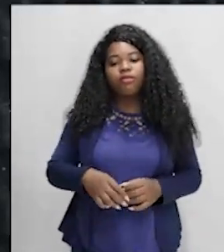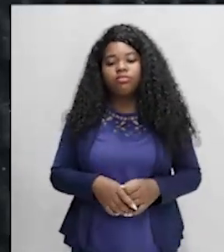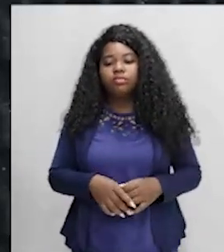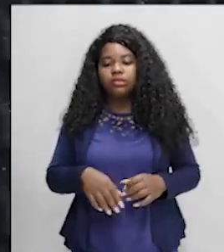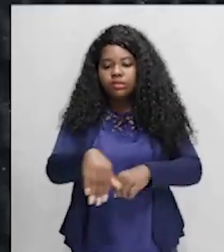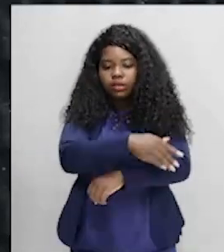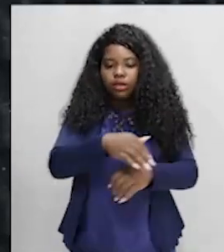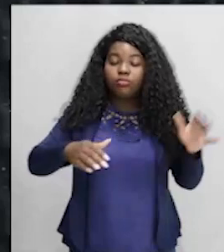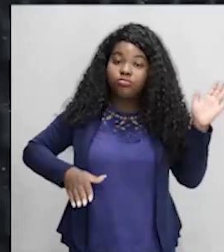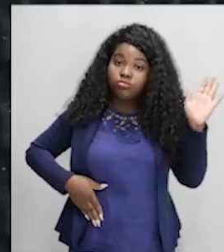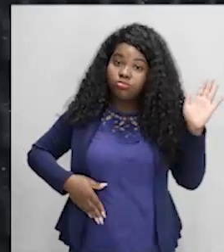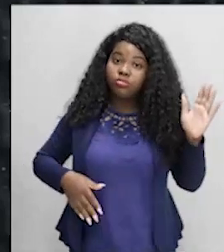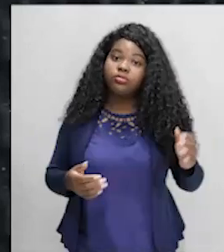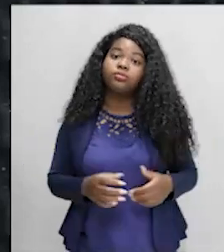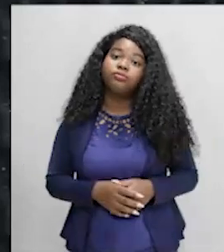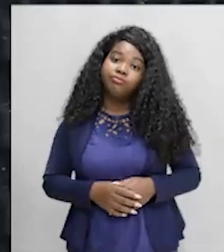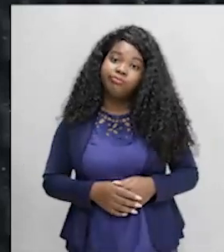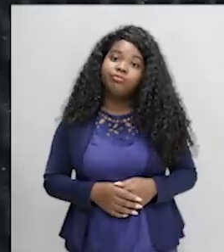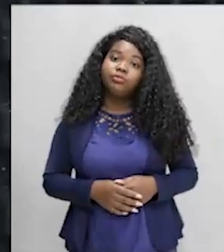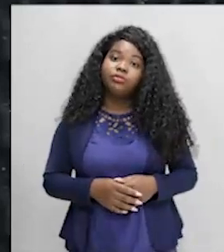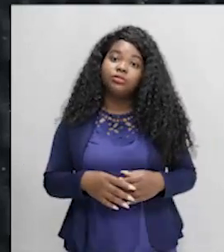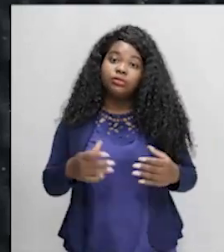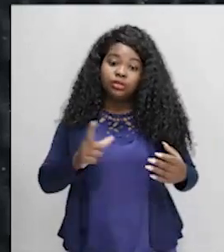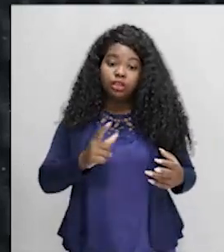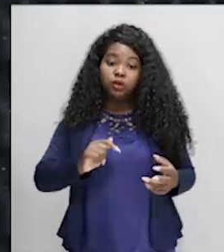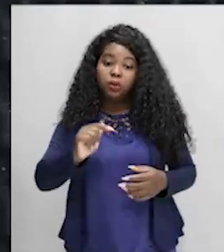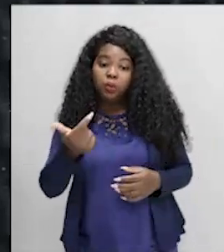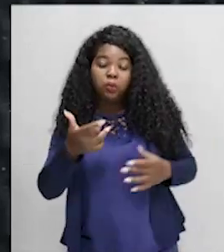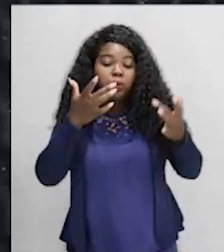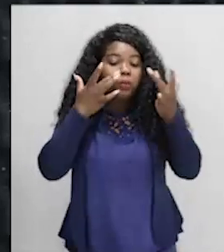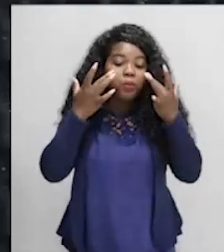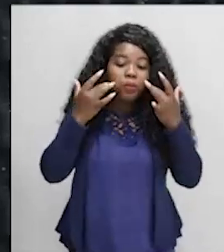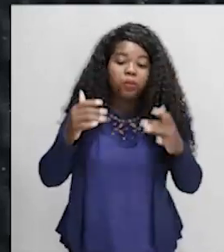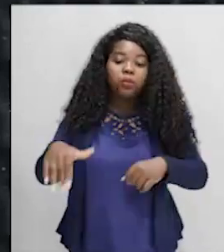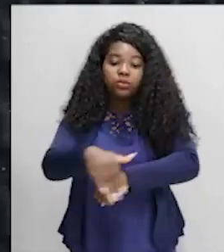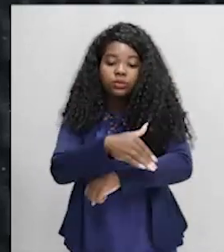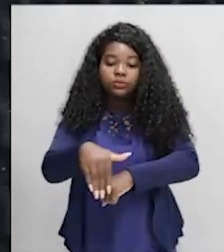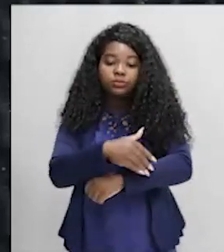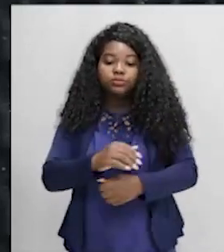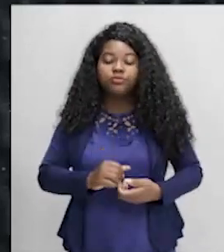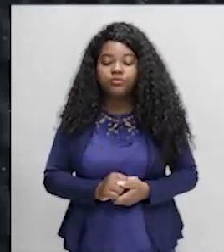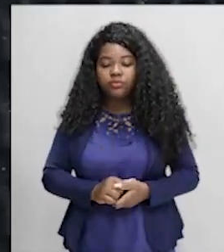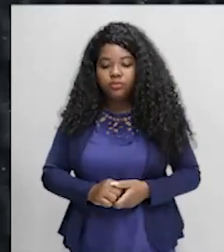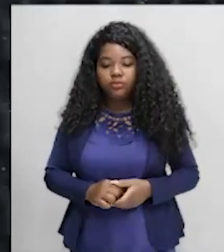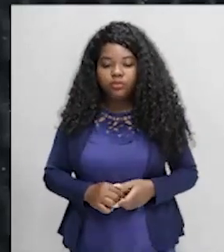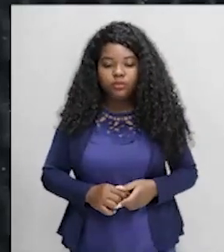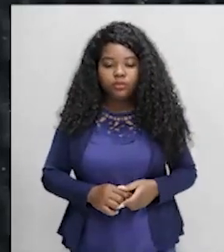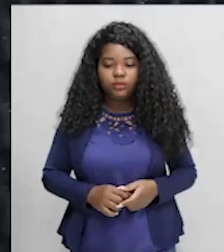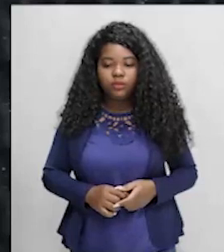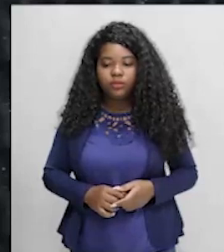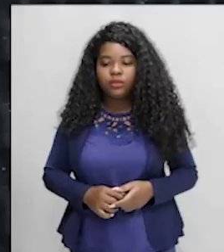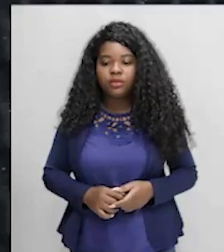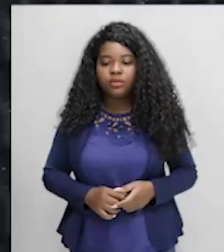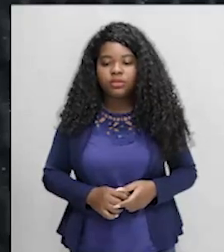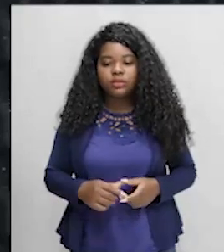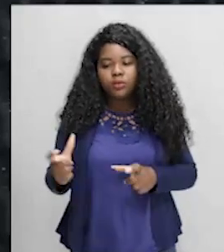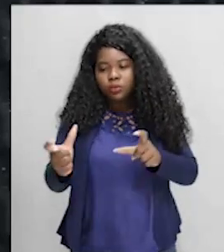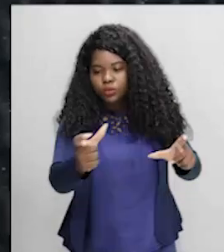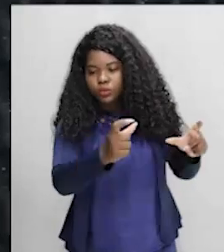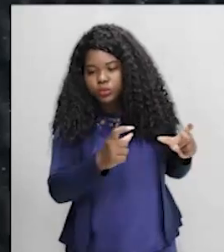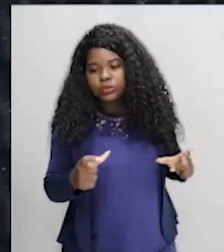mais o artista. E eu vou estender isso a outros artistas de rua que fazem esse tipo de premissas. Né? Ressignificar os